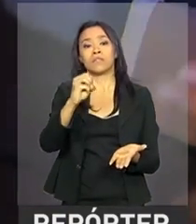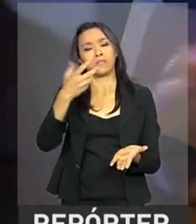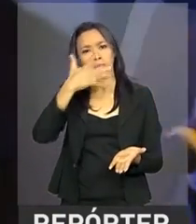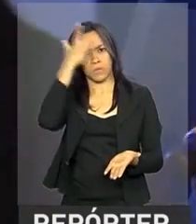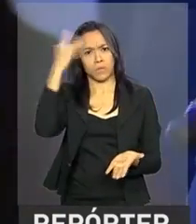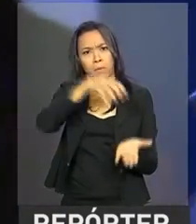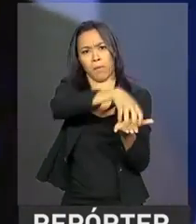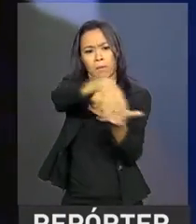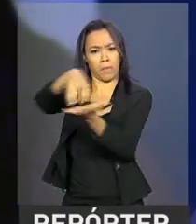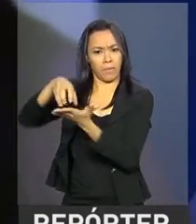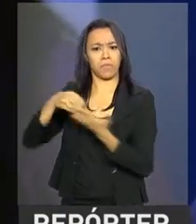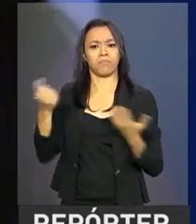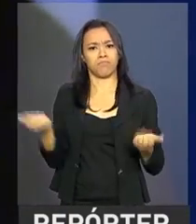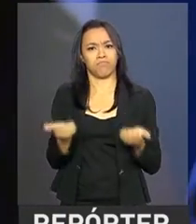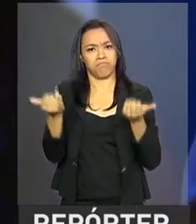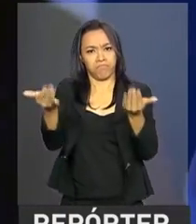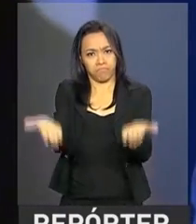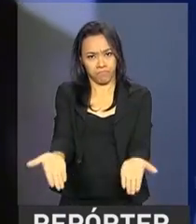comenda